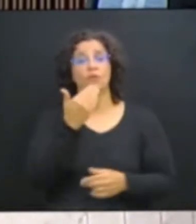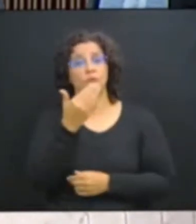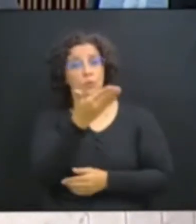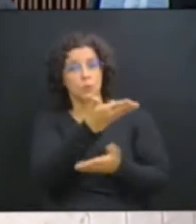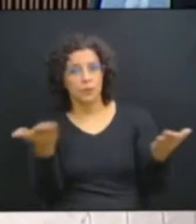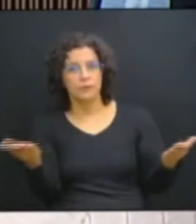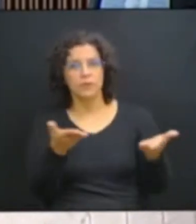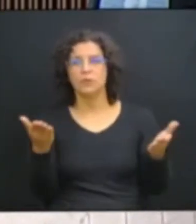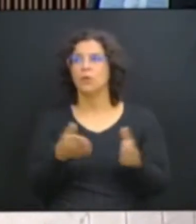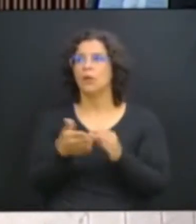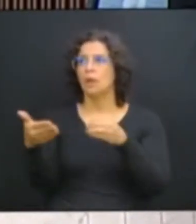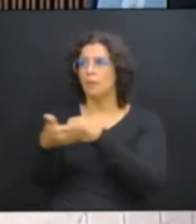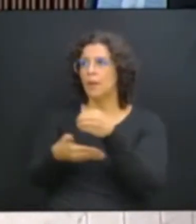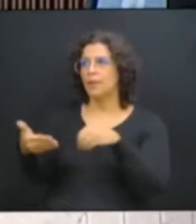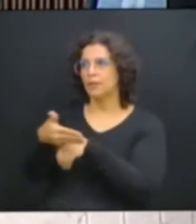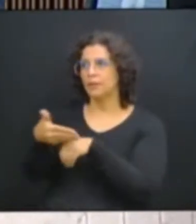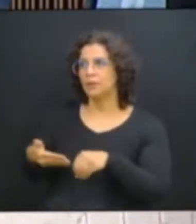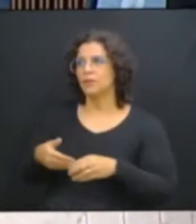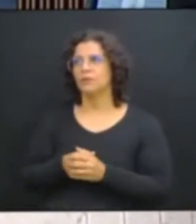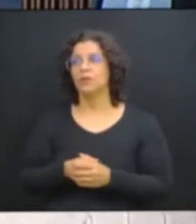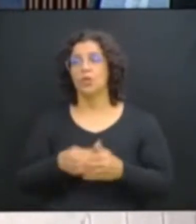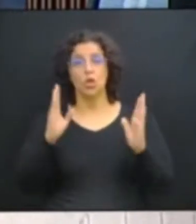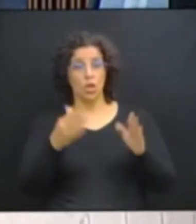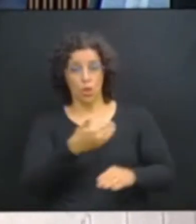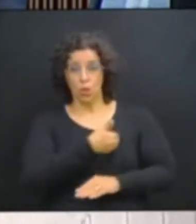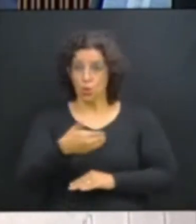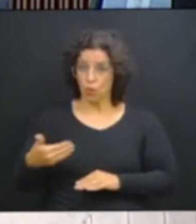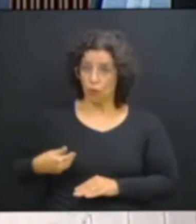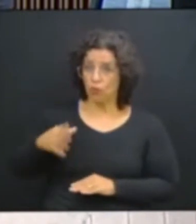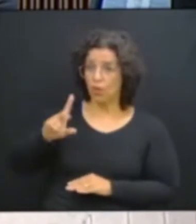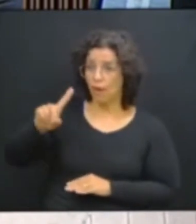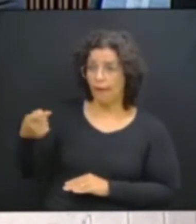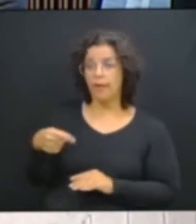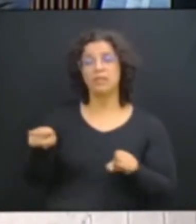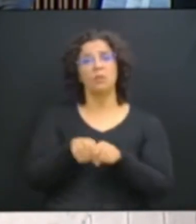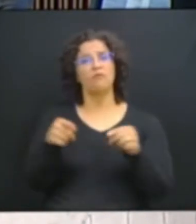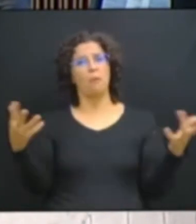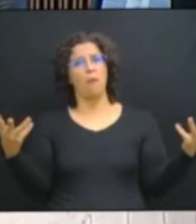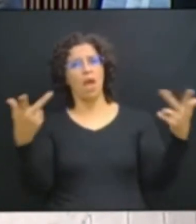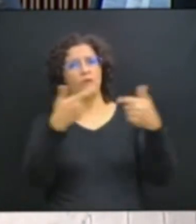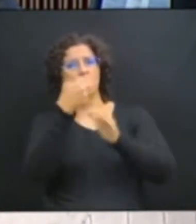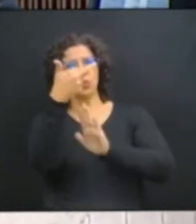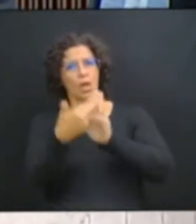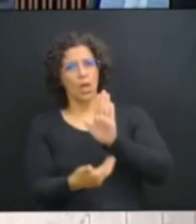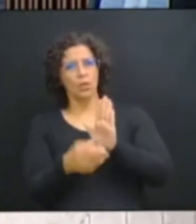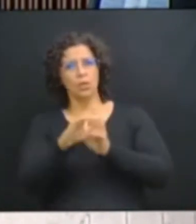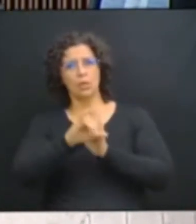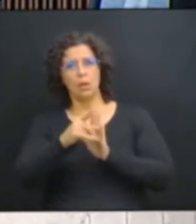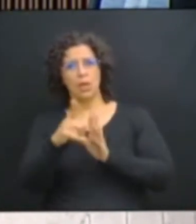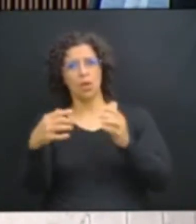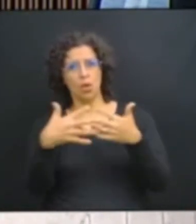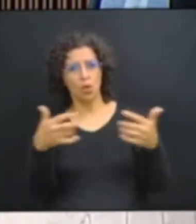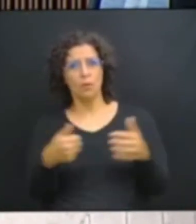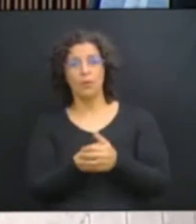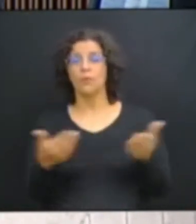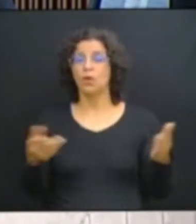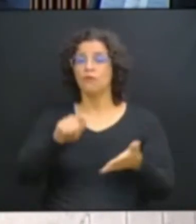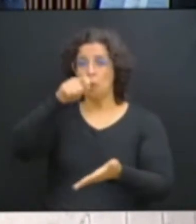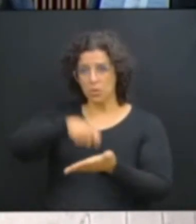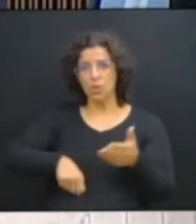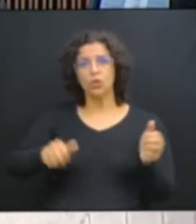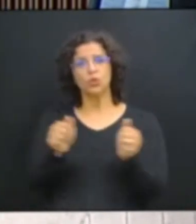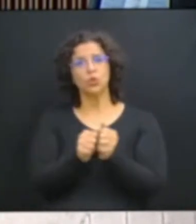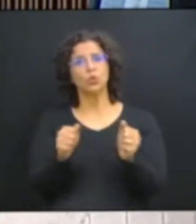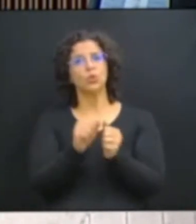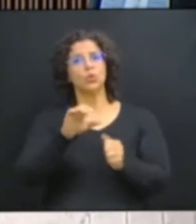pedir para a base do governo, já que o governador foi brilhante naquele relatório da CPI da Copel, vamos assinar a CPI